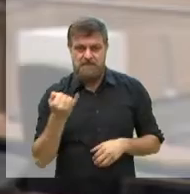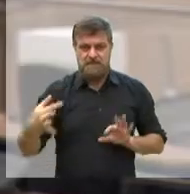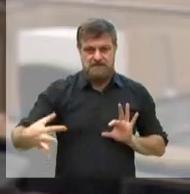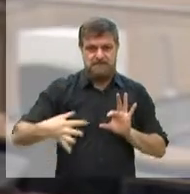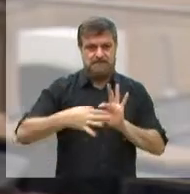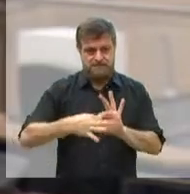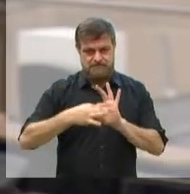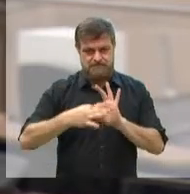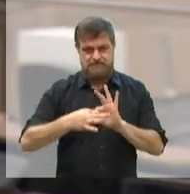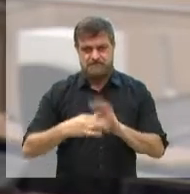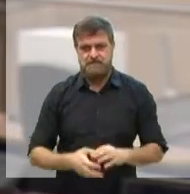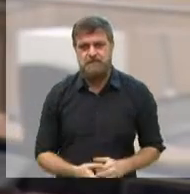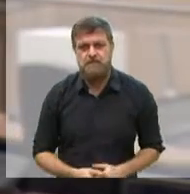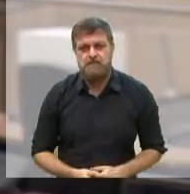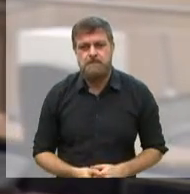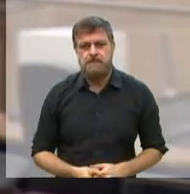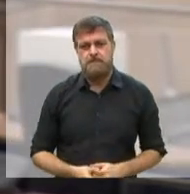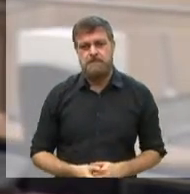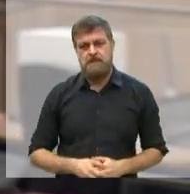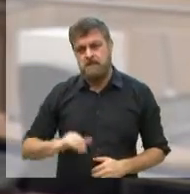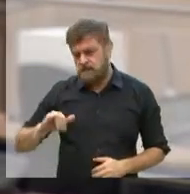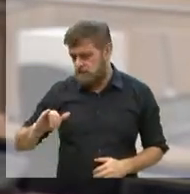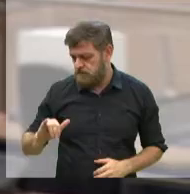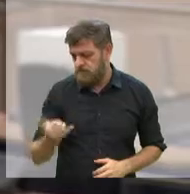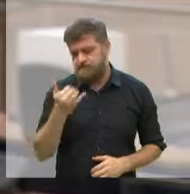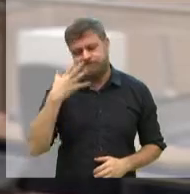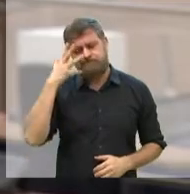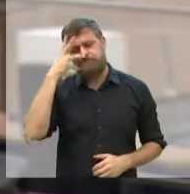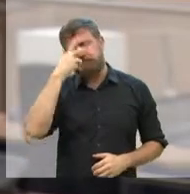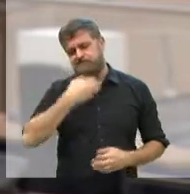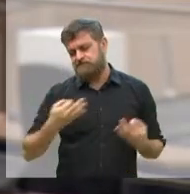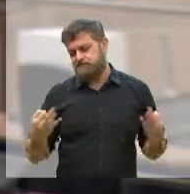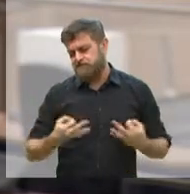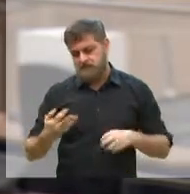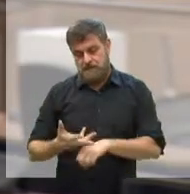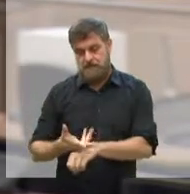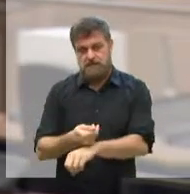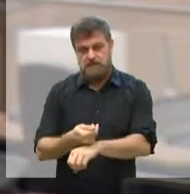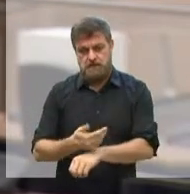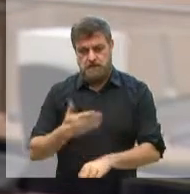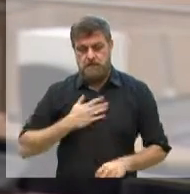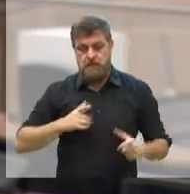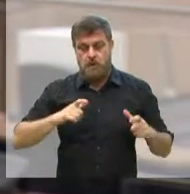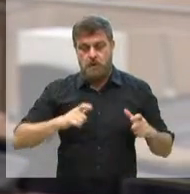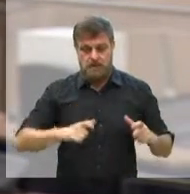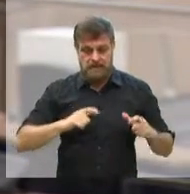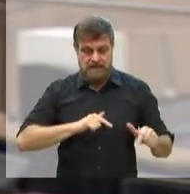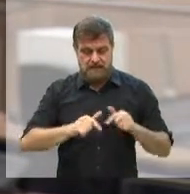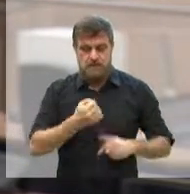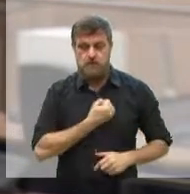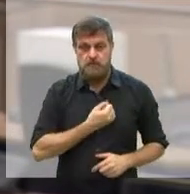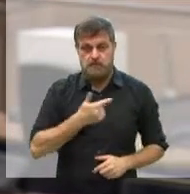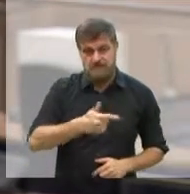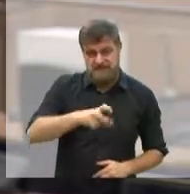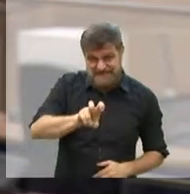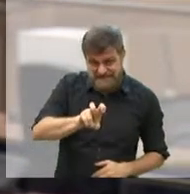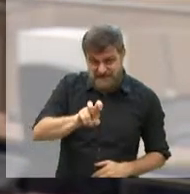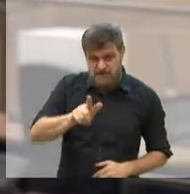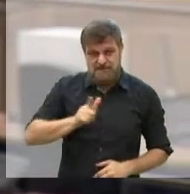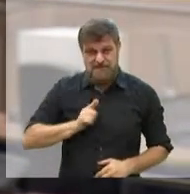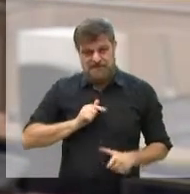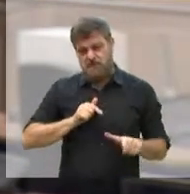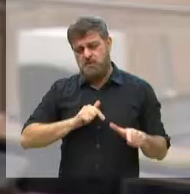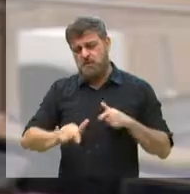conjunto. Obrigado. É uma oportunidade linda, maravilhosa para nós. Meu gabinete é o 25, nós temos um